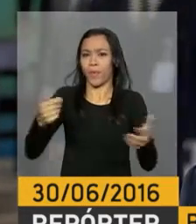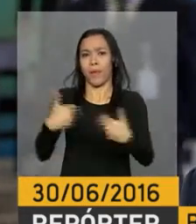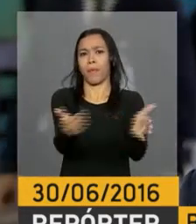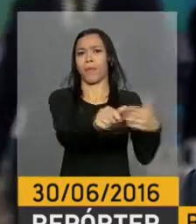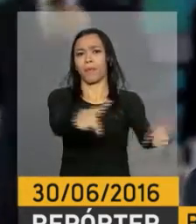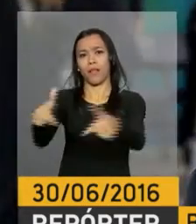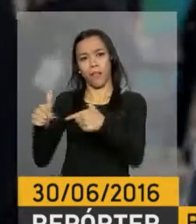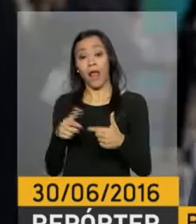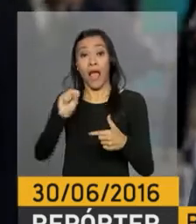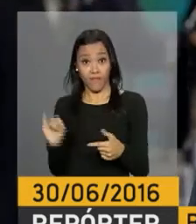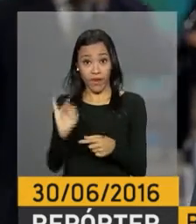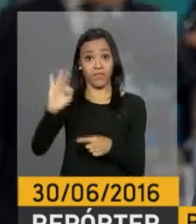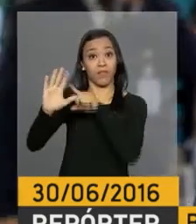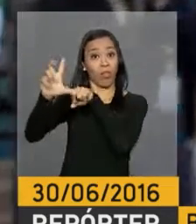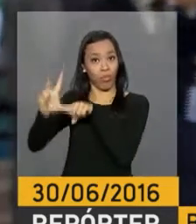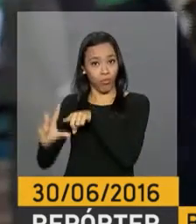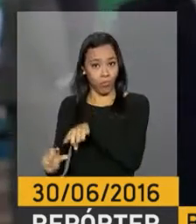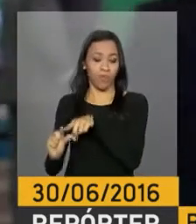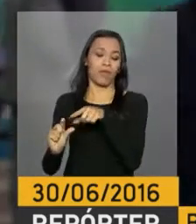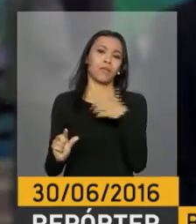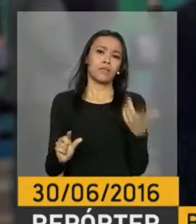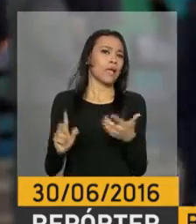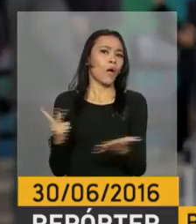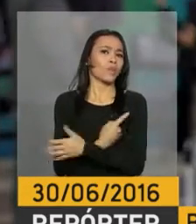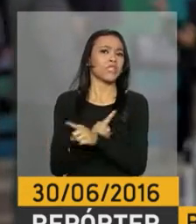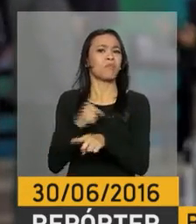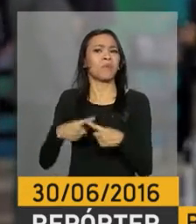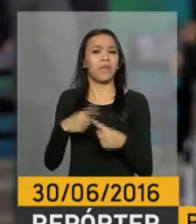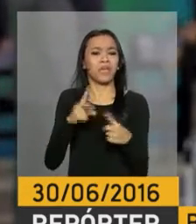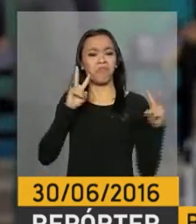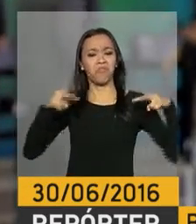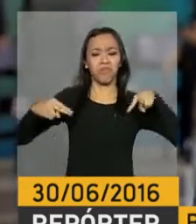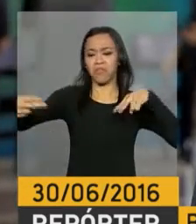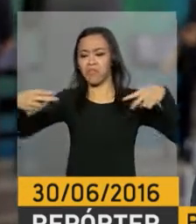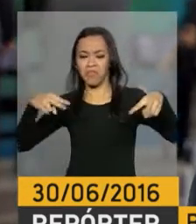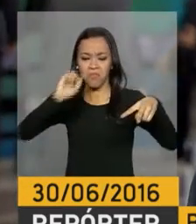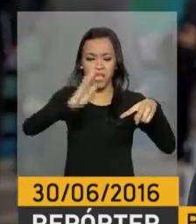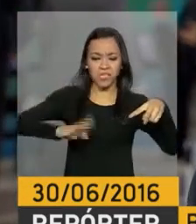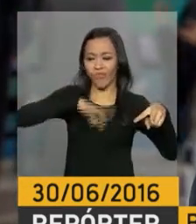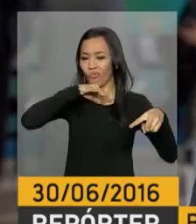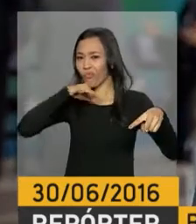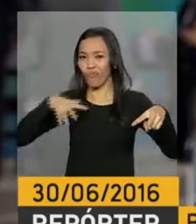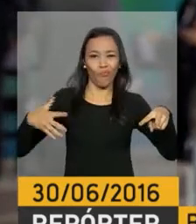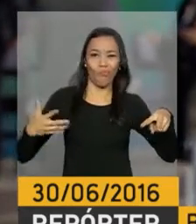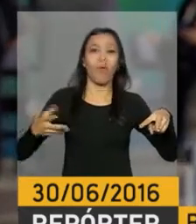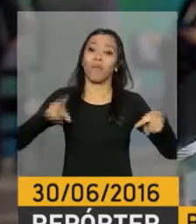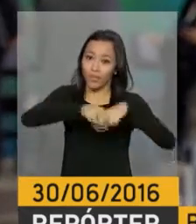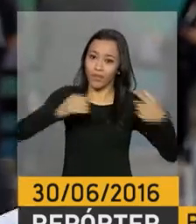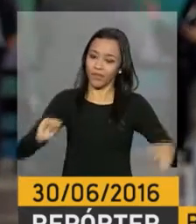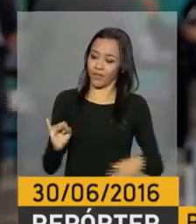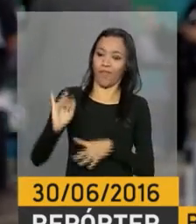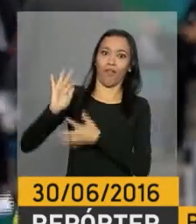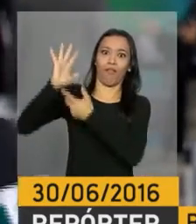porque ela, em parte, ela é gerada por uma expectativa ruim. Portanto, eu acho que o Brasil vai retomar o seu rumo certo.